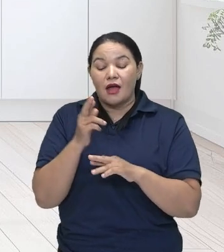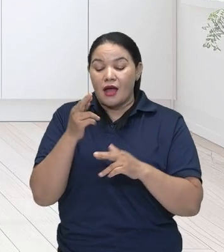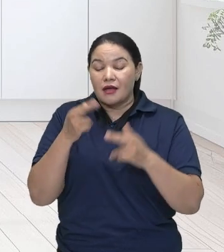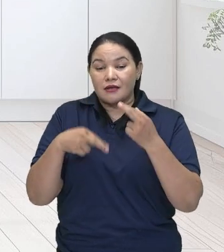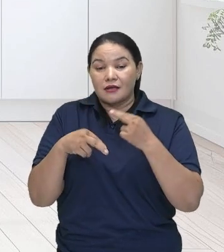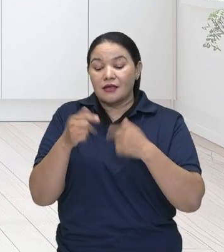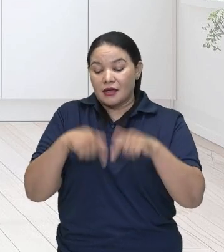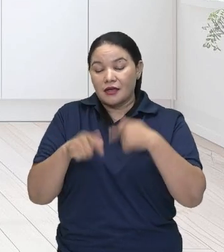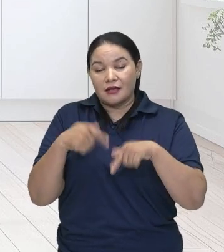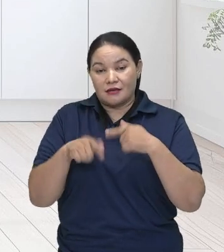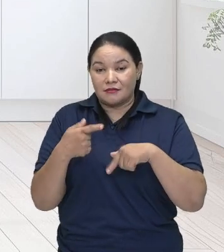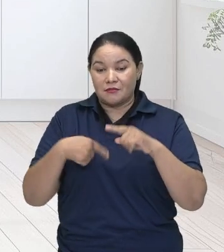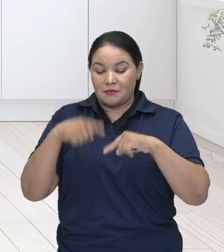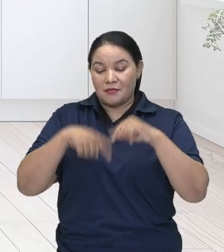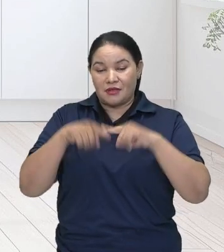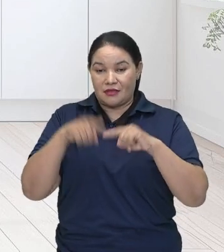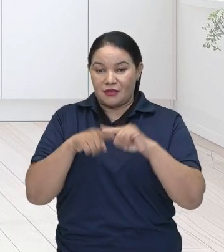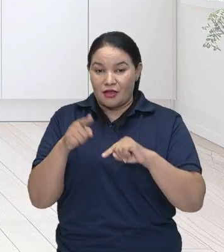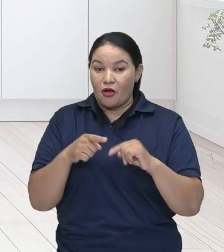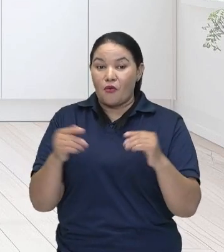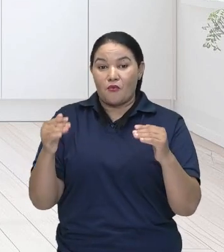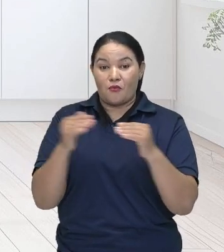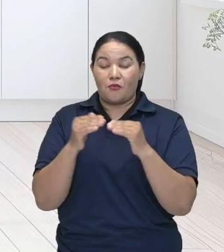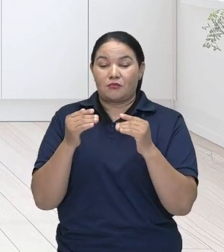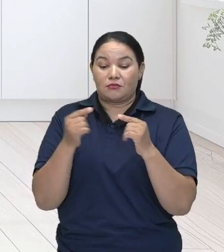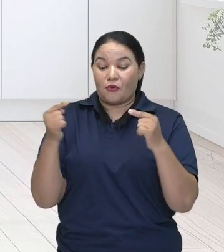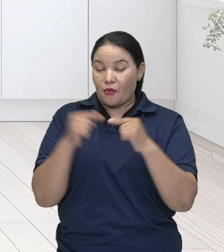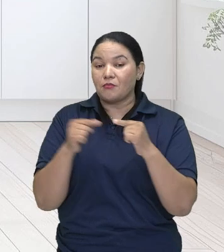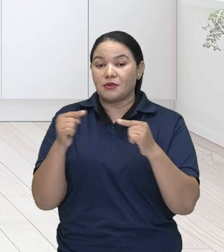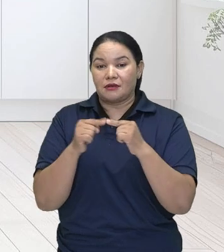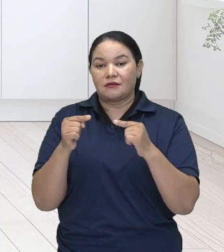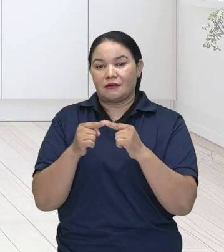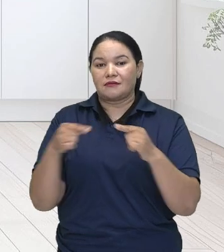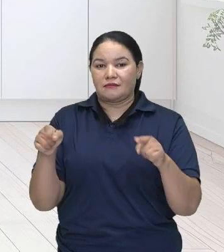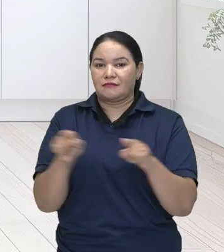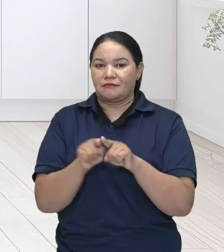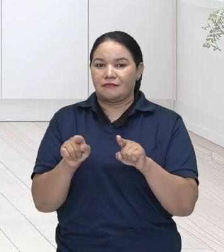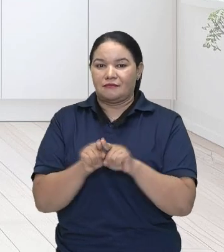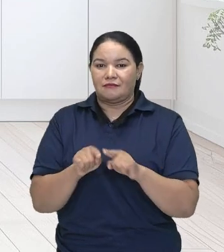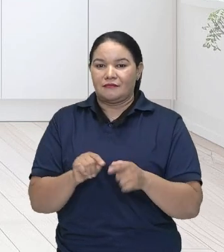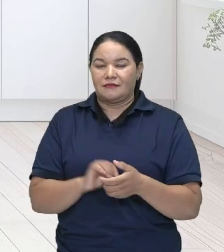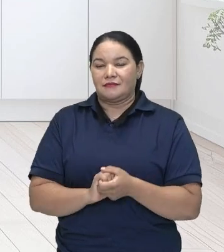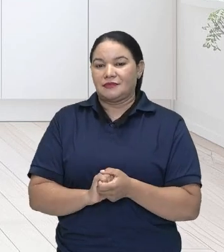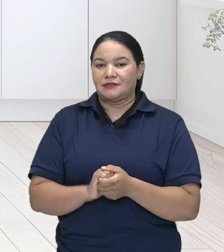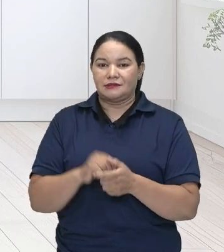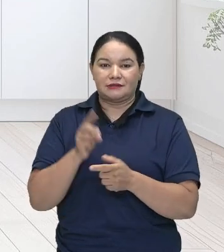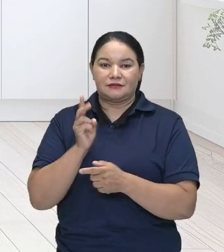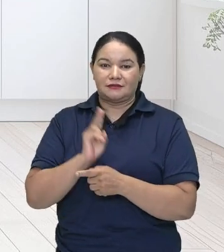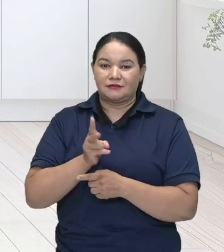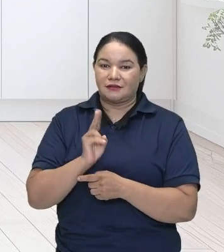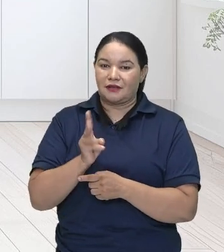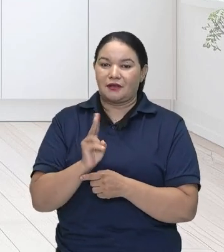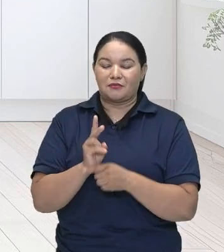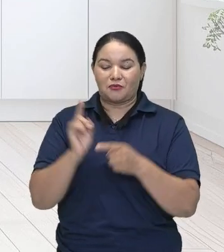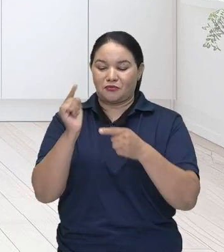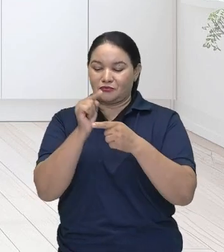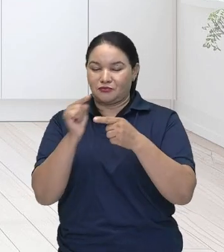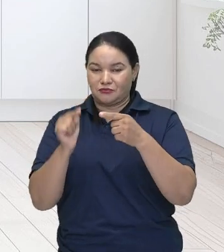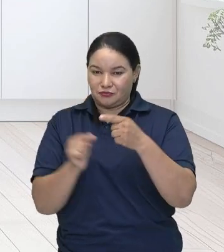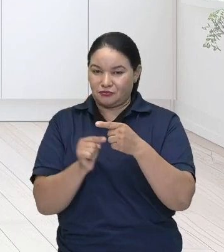eles se combinam, olha aí, os elementos se combinam sempre nas mesmas